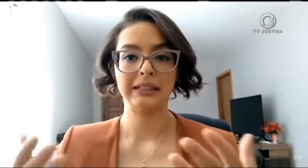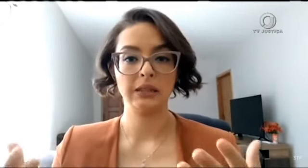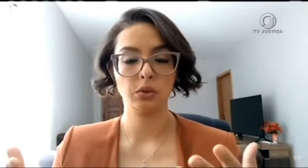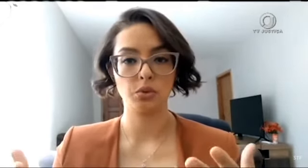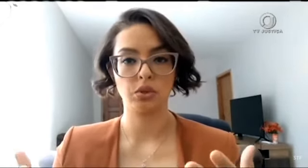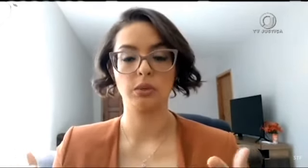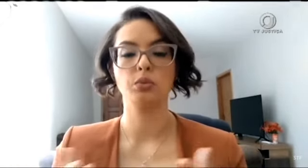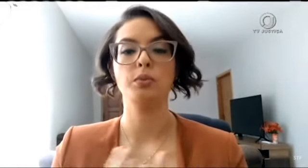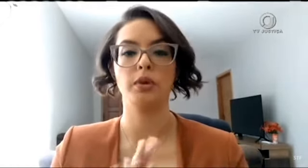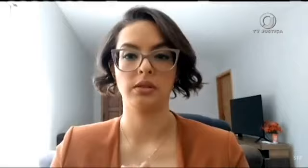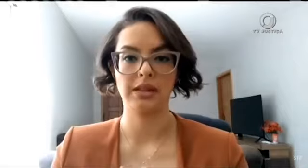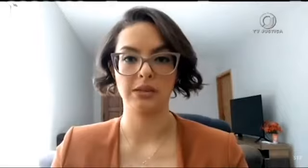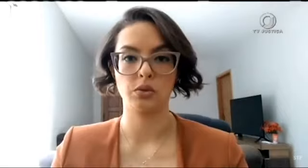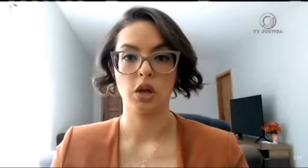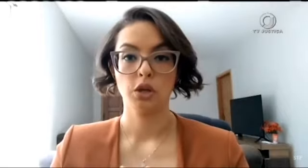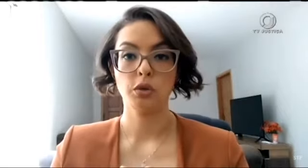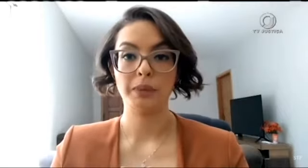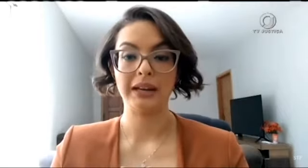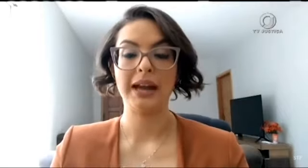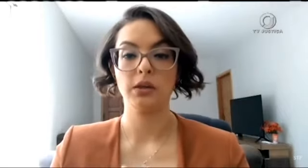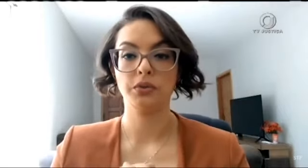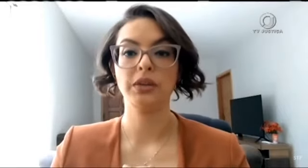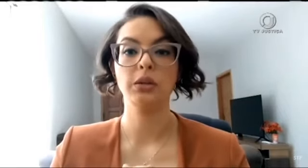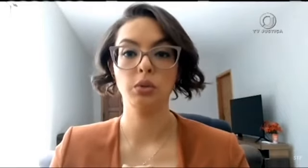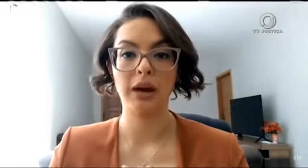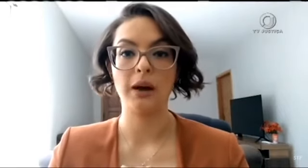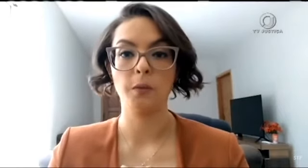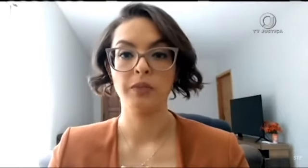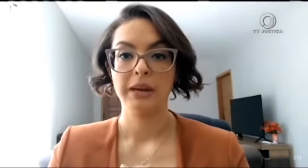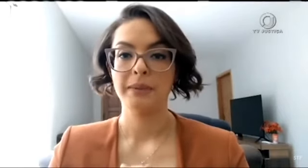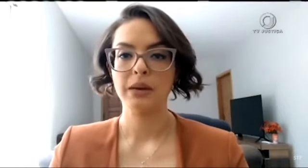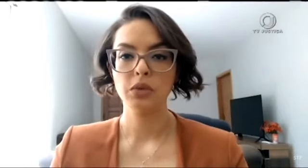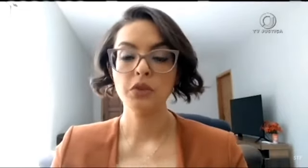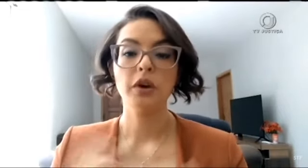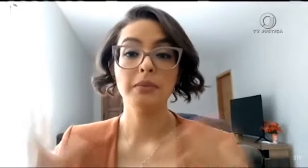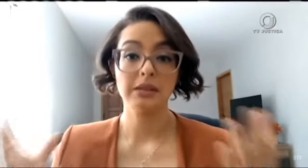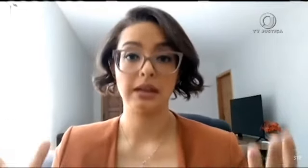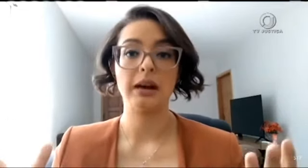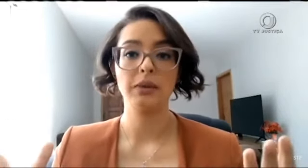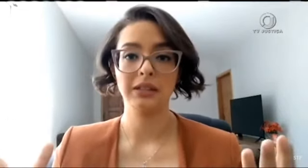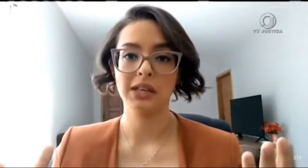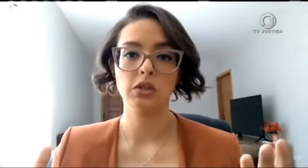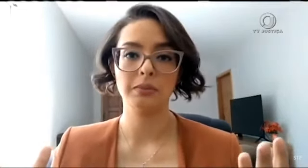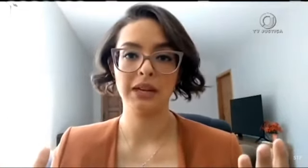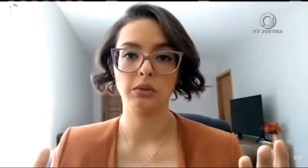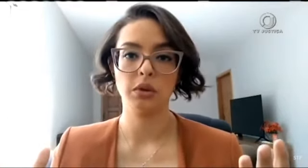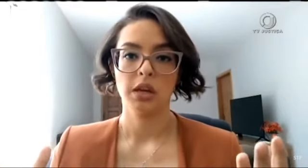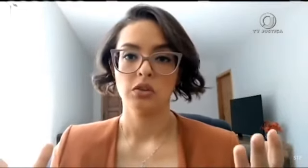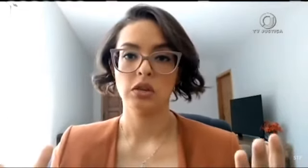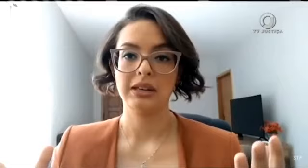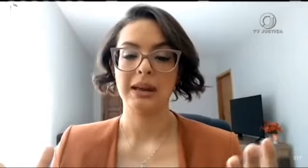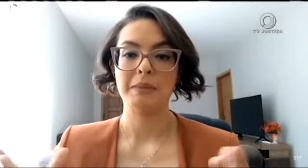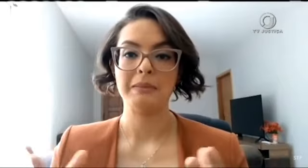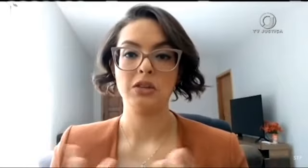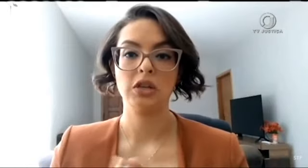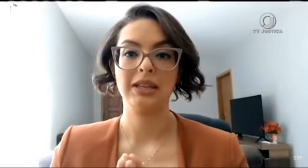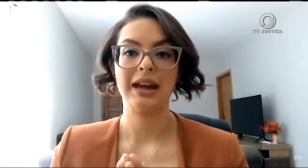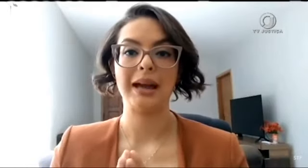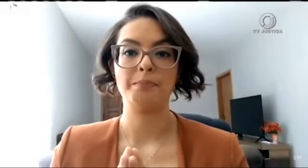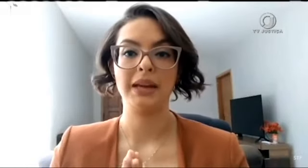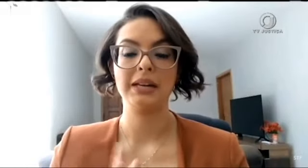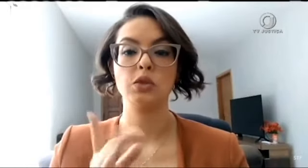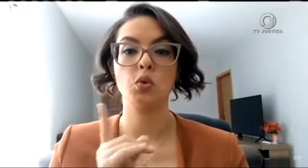imediata inclusão do processo no plenário virtual, para uniformizar o entendimento de que é